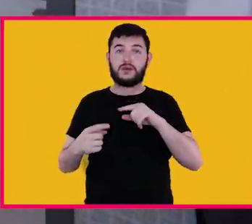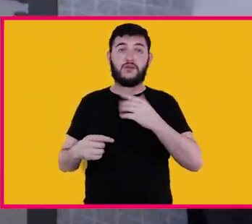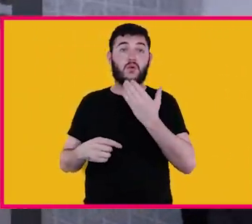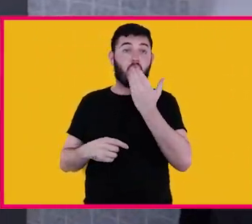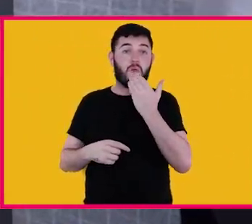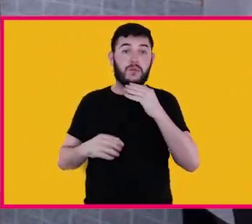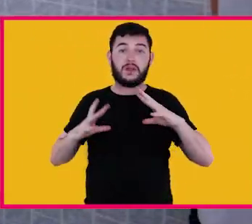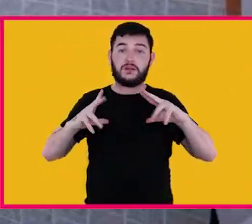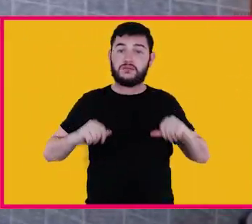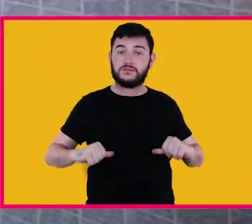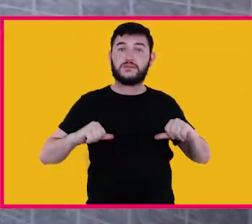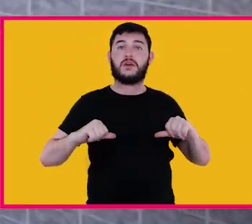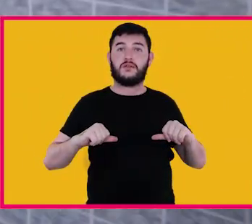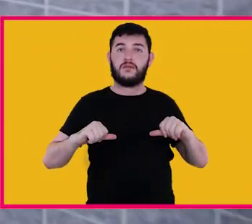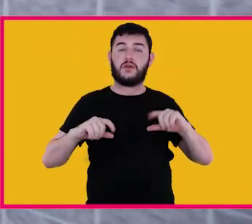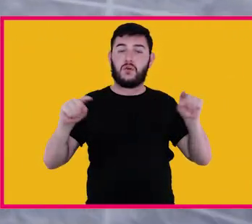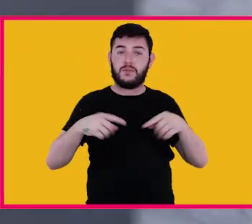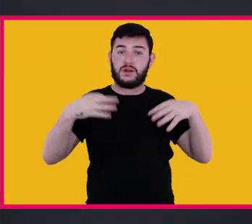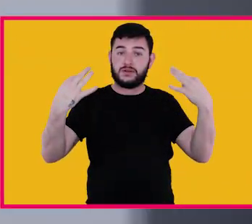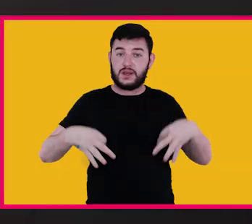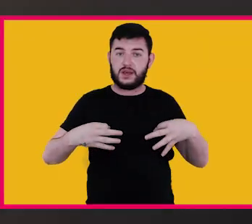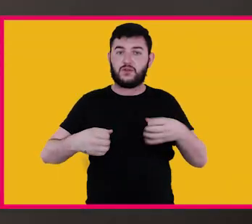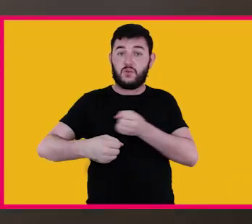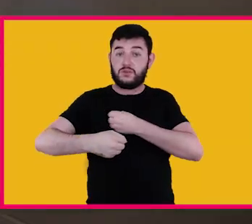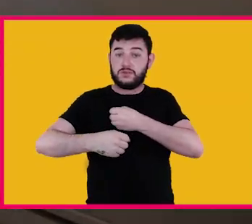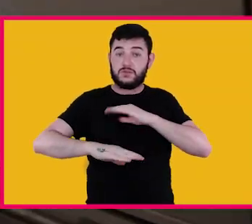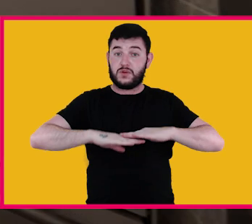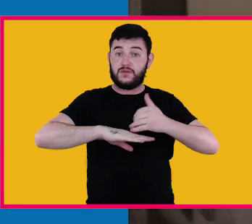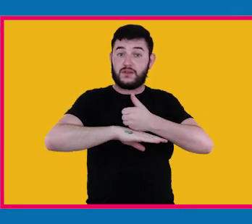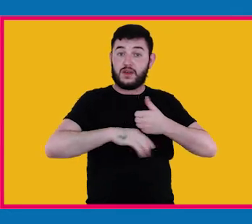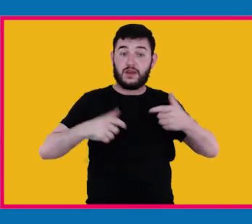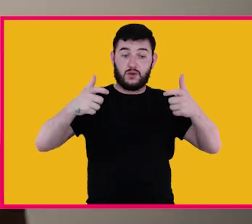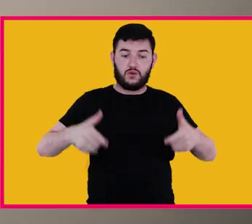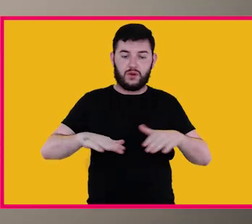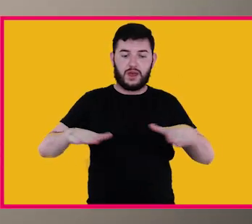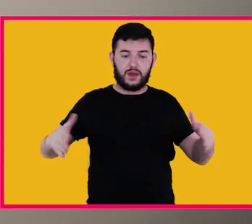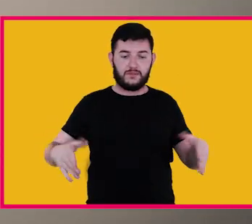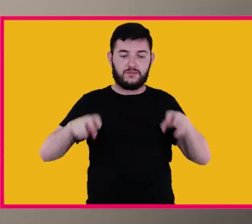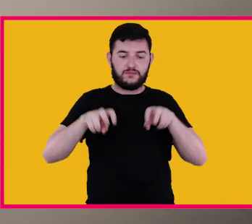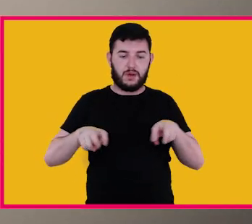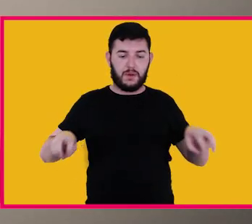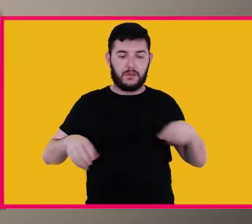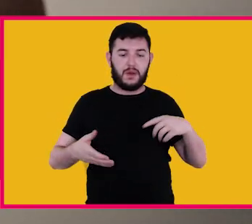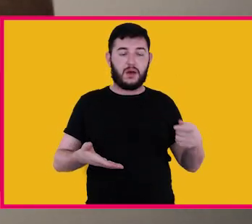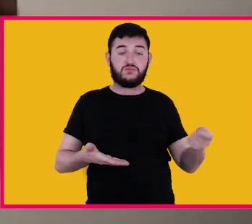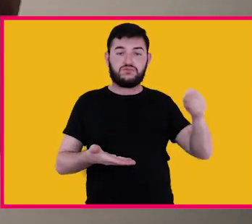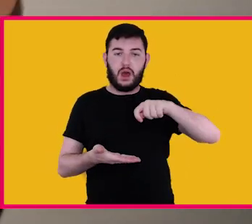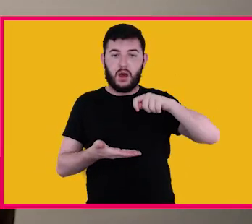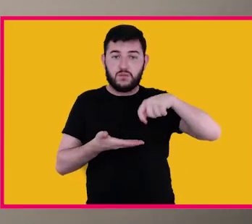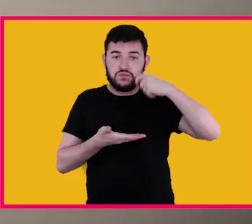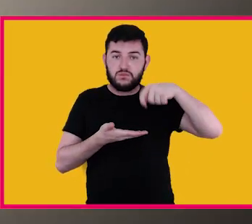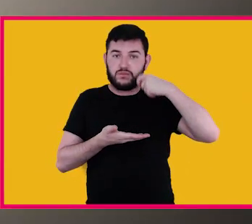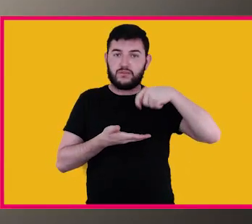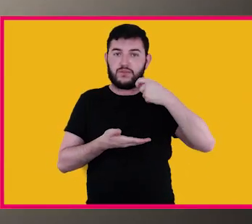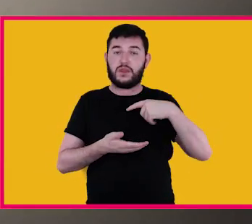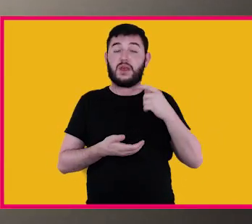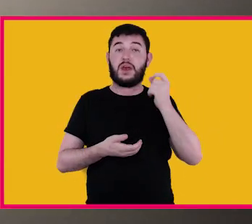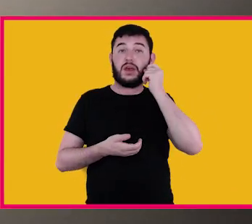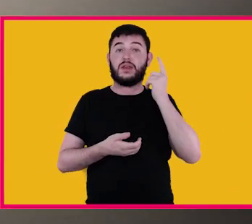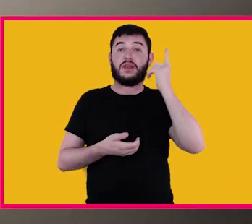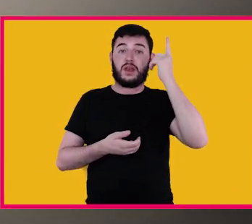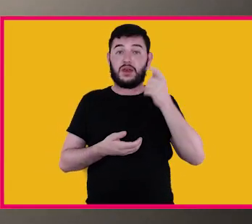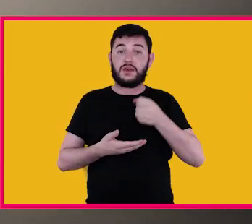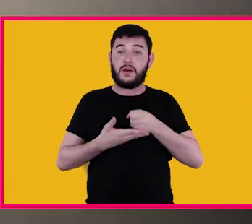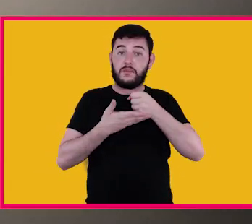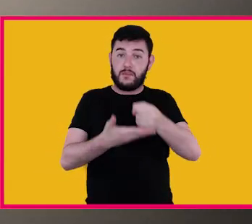para uma cozinha profissional. Além da pequena área de refeitório contígua à cozinha, a ideia é que o pátio coberto do núcleo básico também funcione como